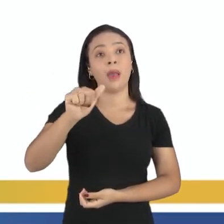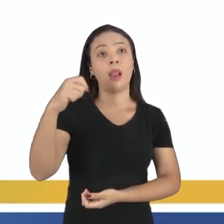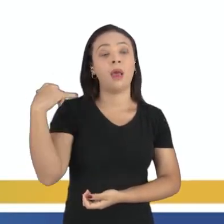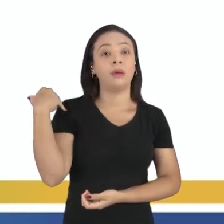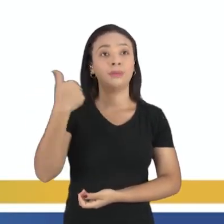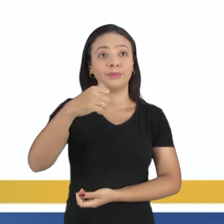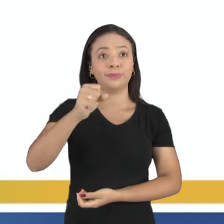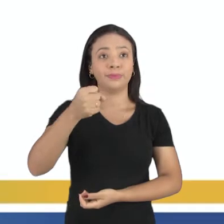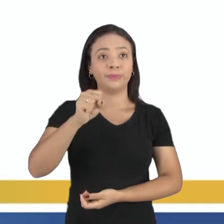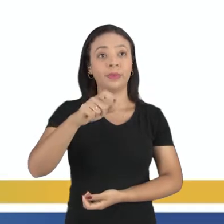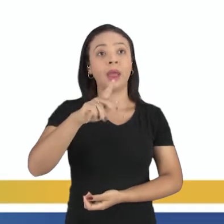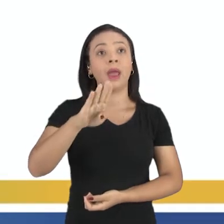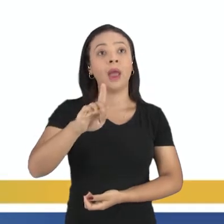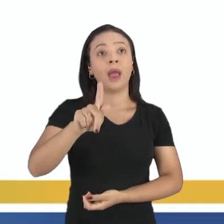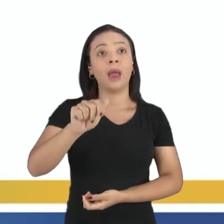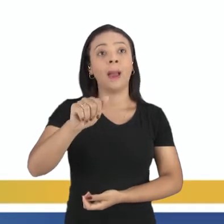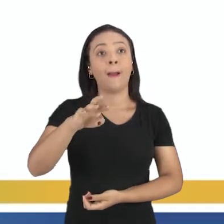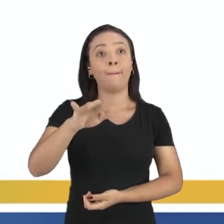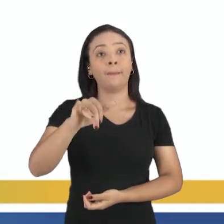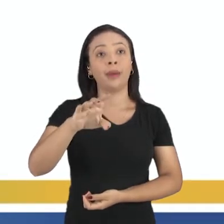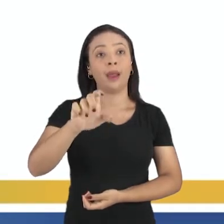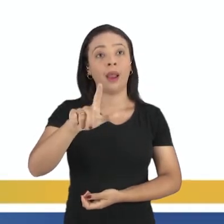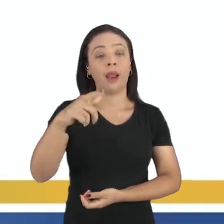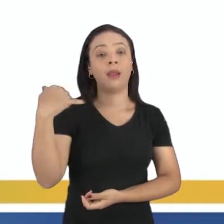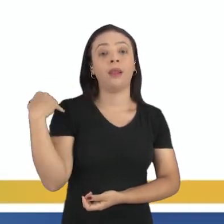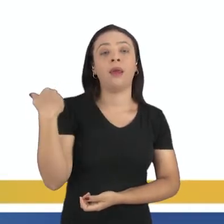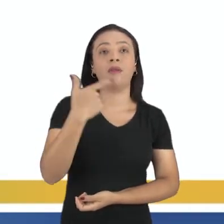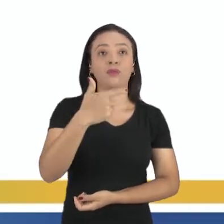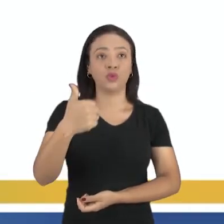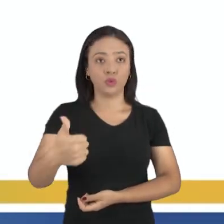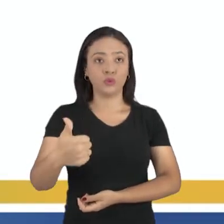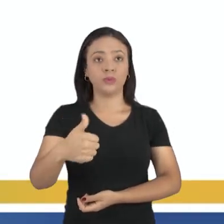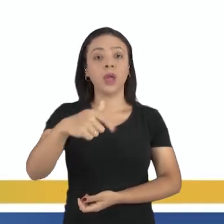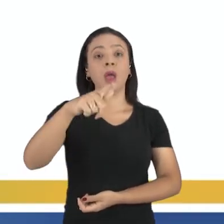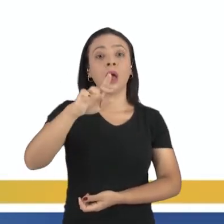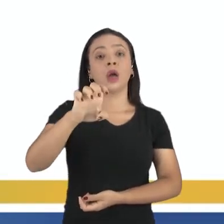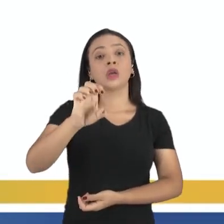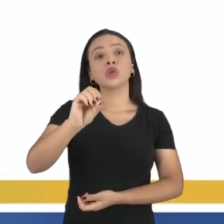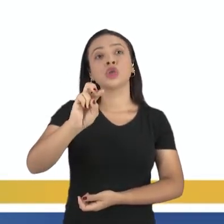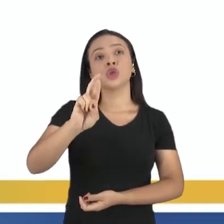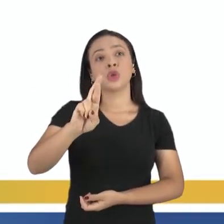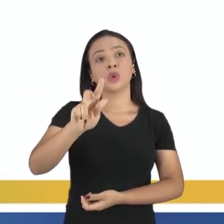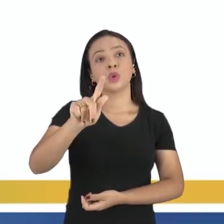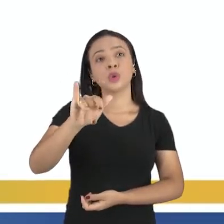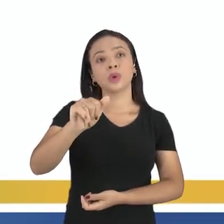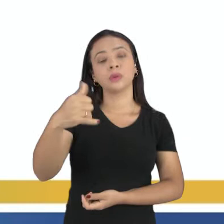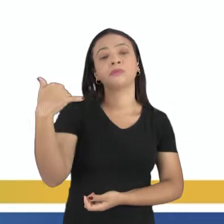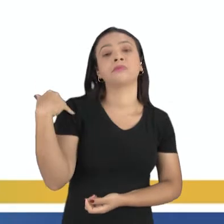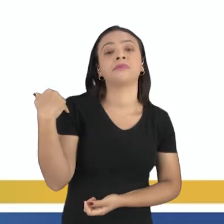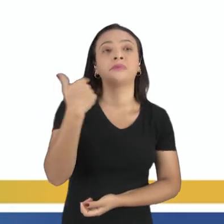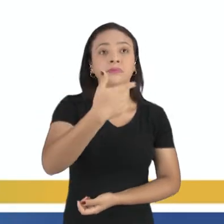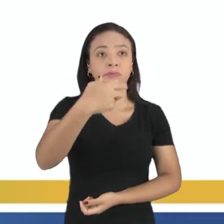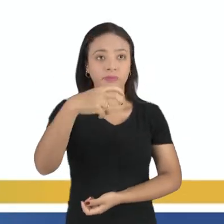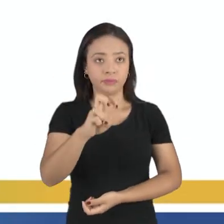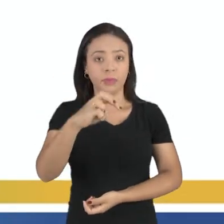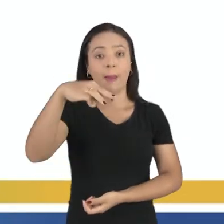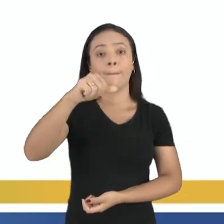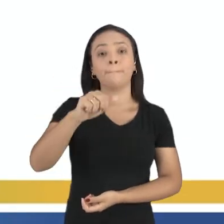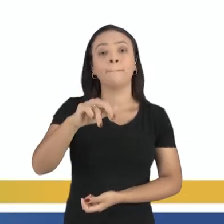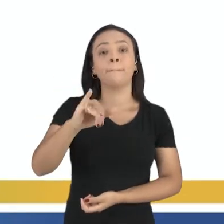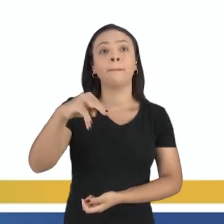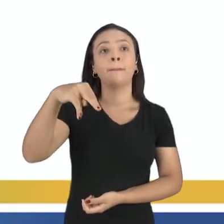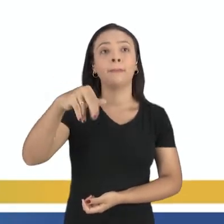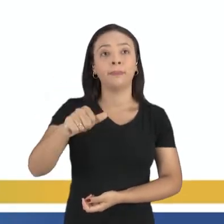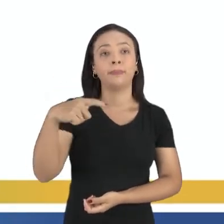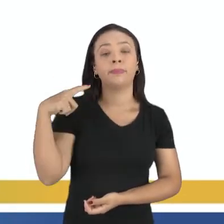18 anos, temos também a Gabriela, que tem 21 anos, temos a Geórgia, né, que tem 25